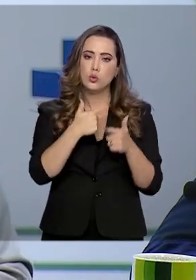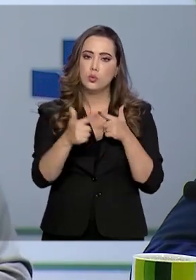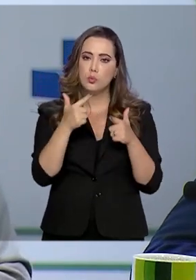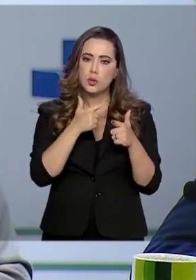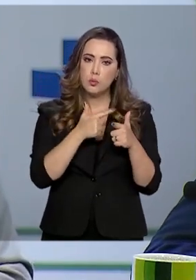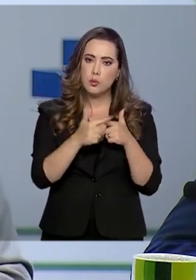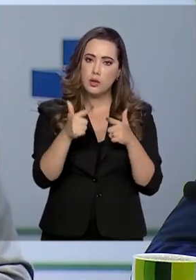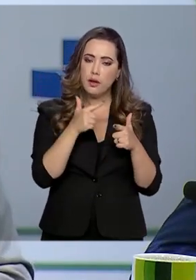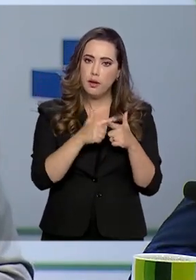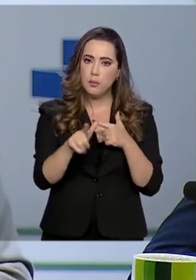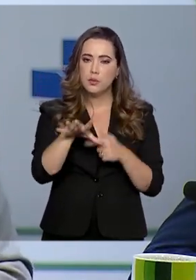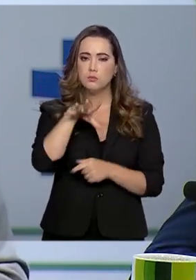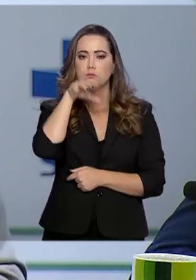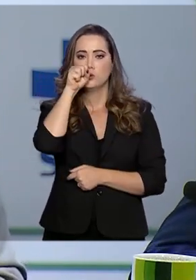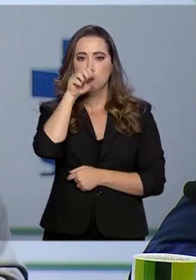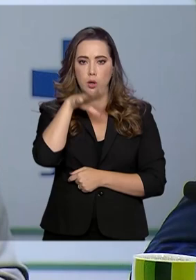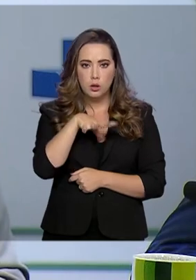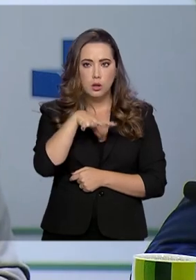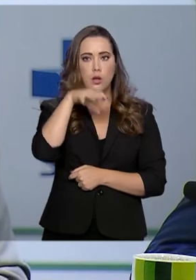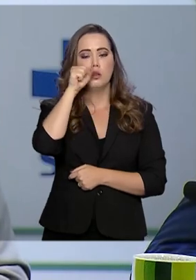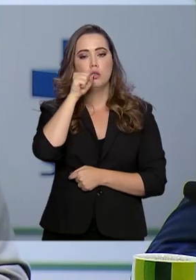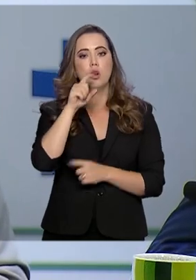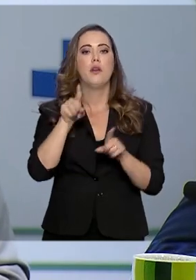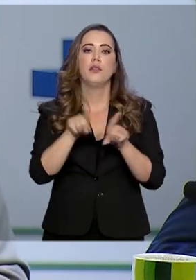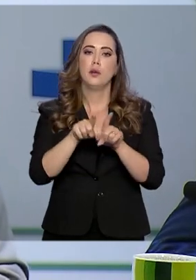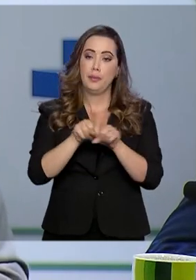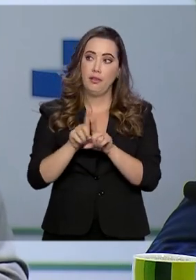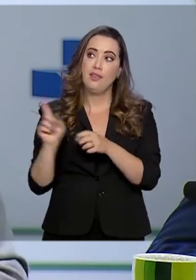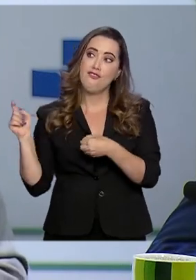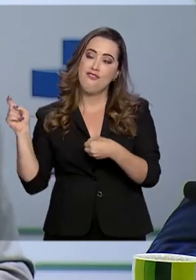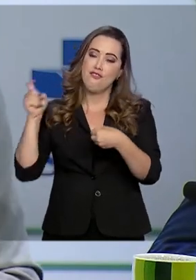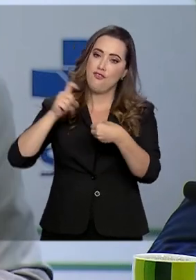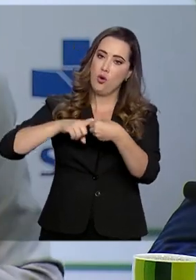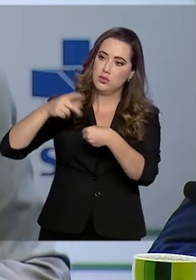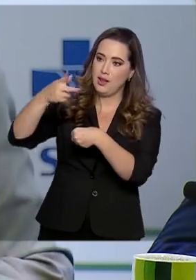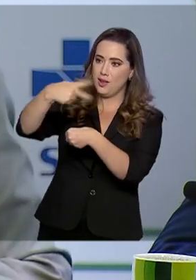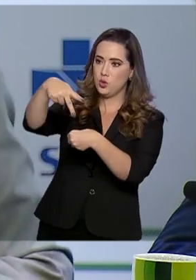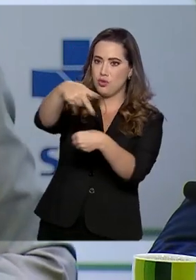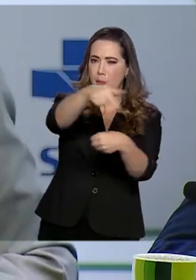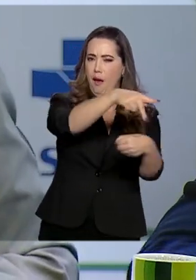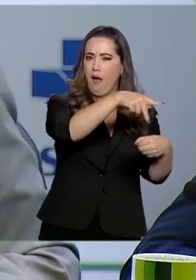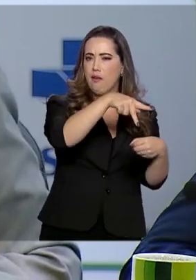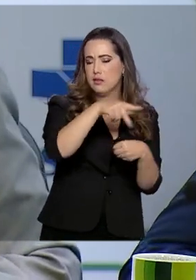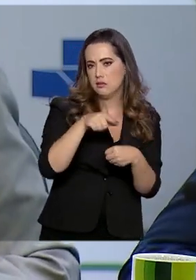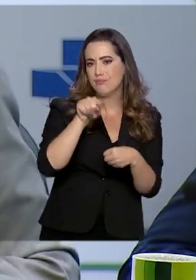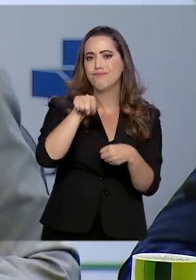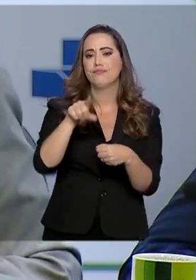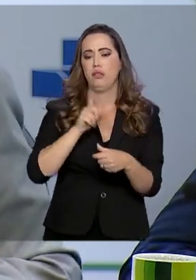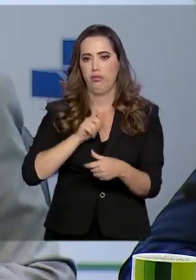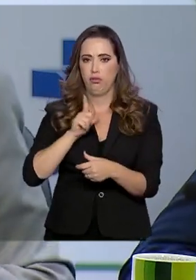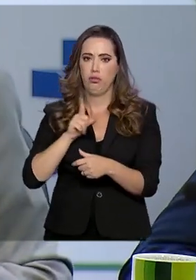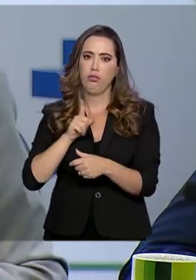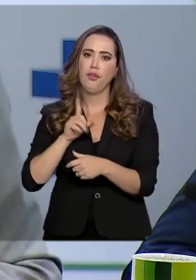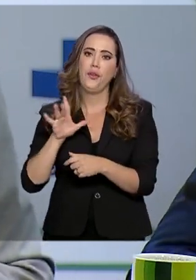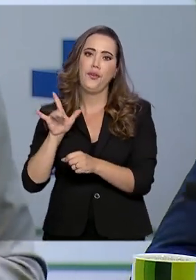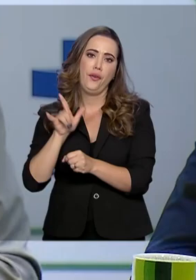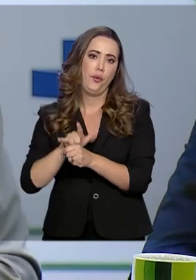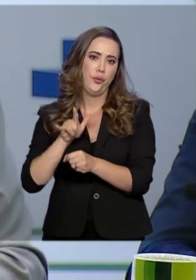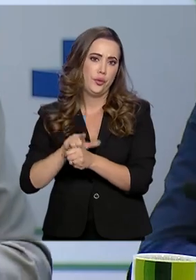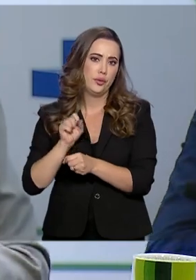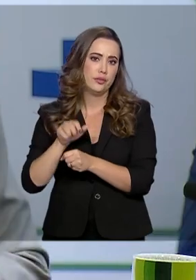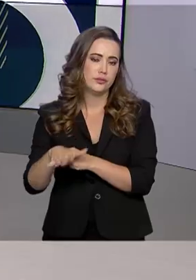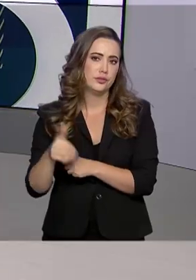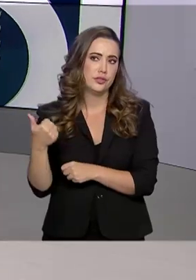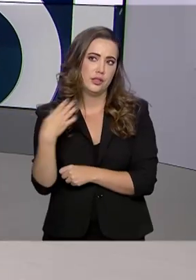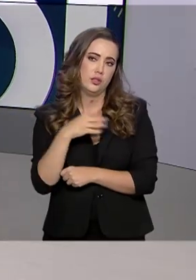sintoma respiratório e ter o histórico de ter voltado de países que estão na definição de caso nos últimos